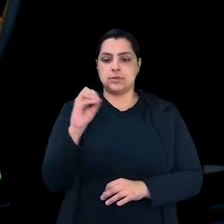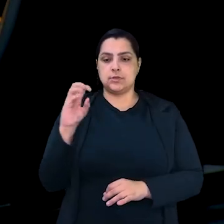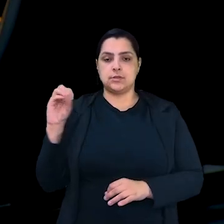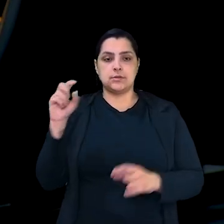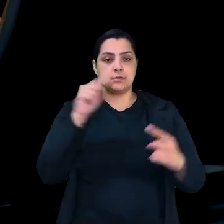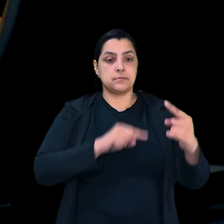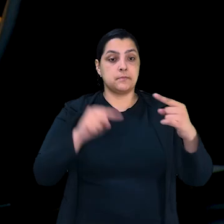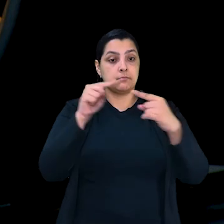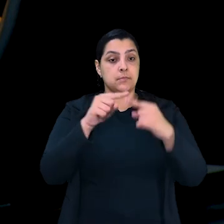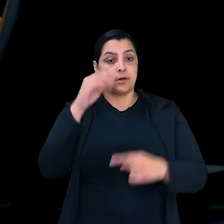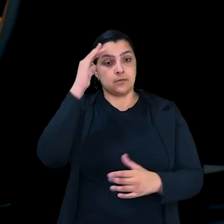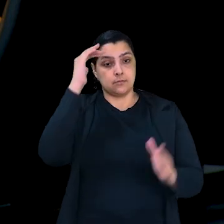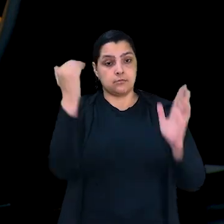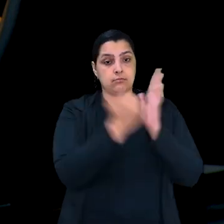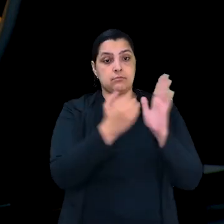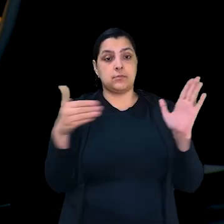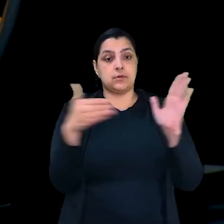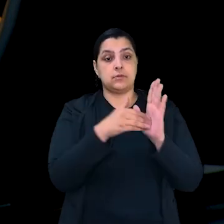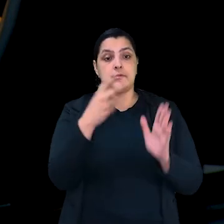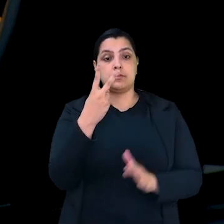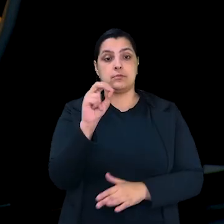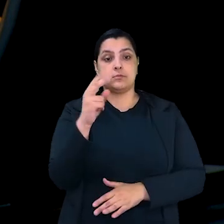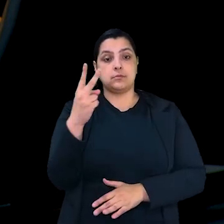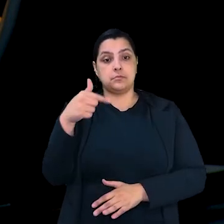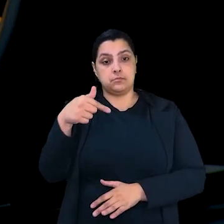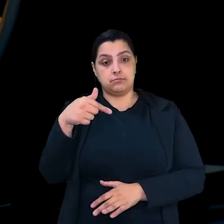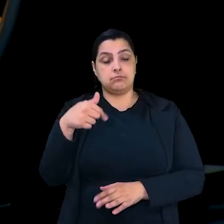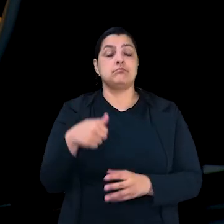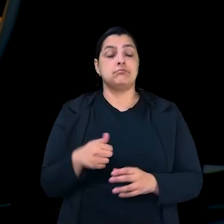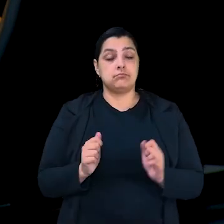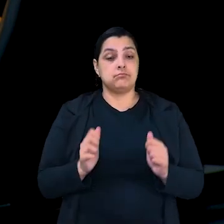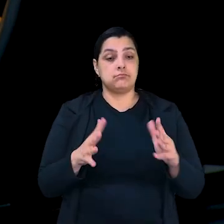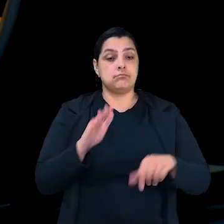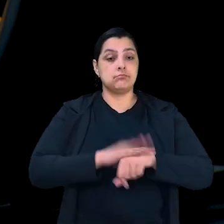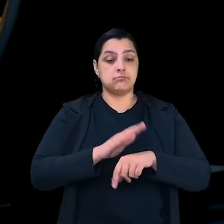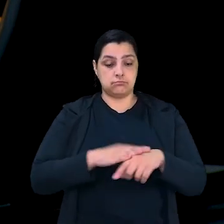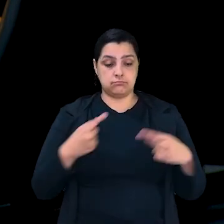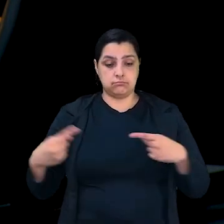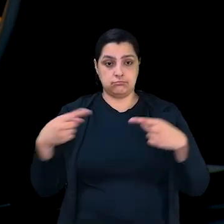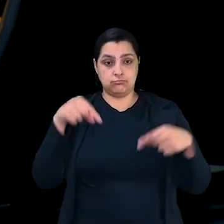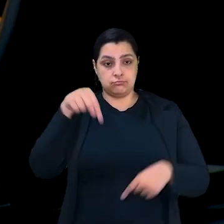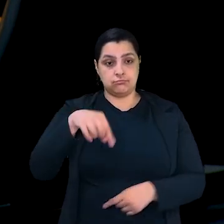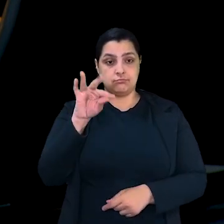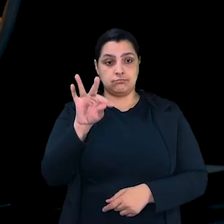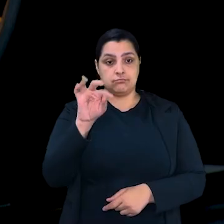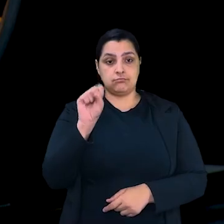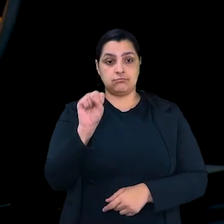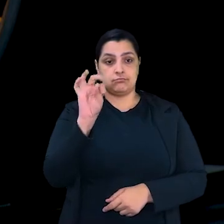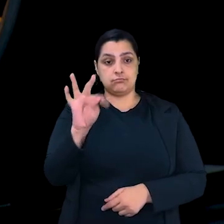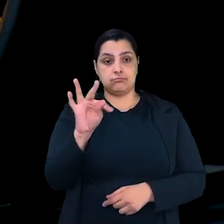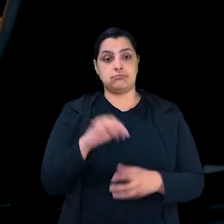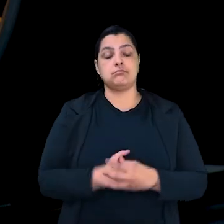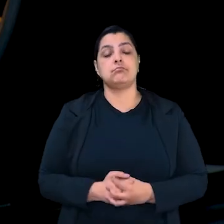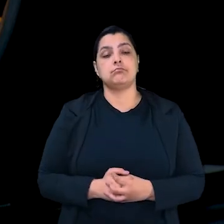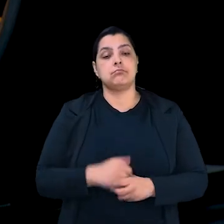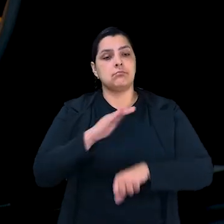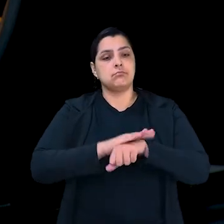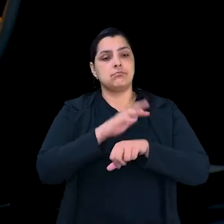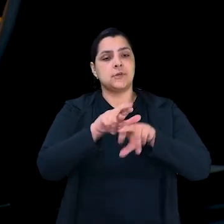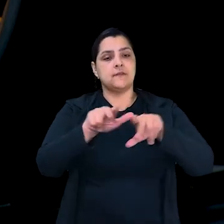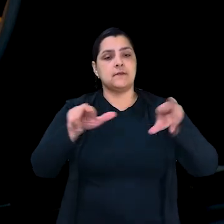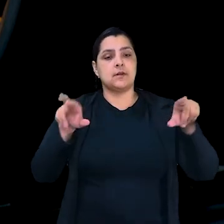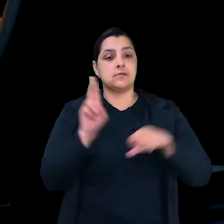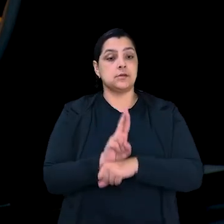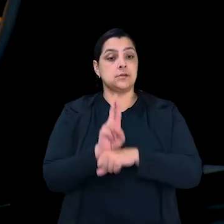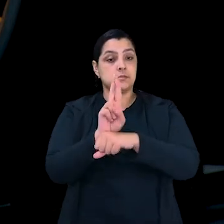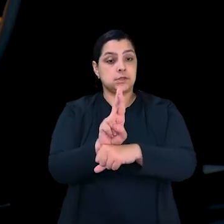de 300 metas a serem cumpridas até 2027. E a iniciativa foi debatida aqui, no Tribunal Superior do Trabalho,